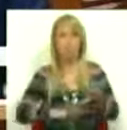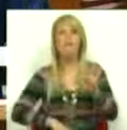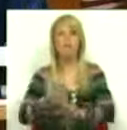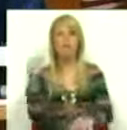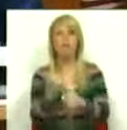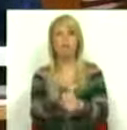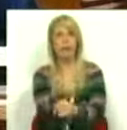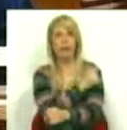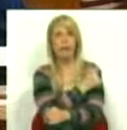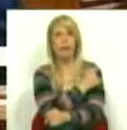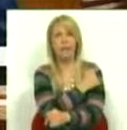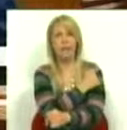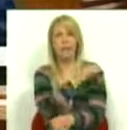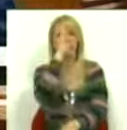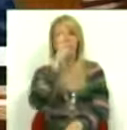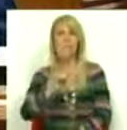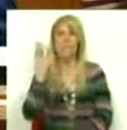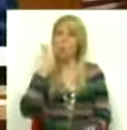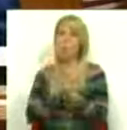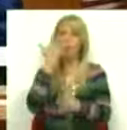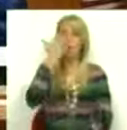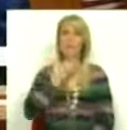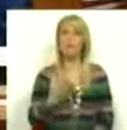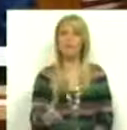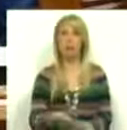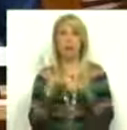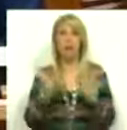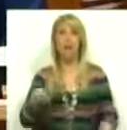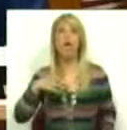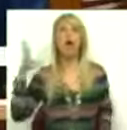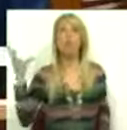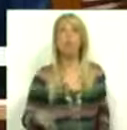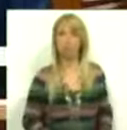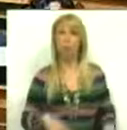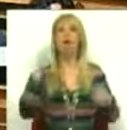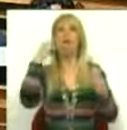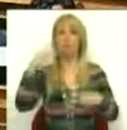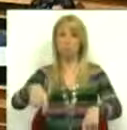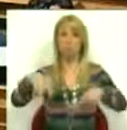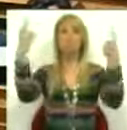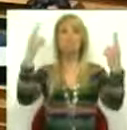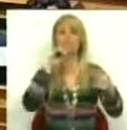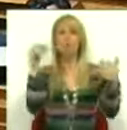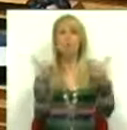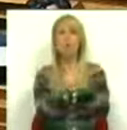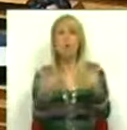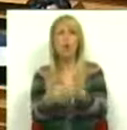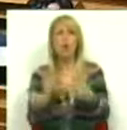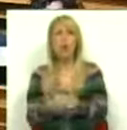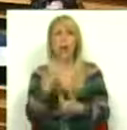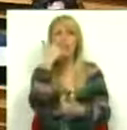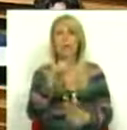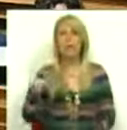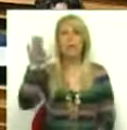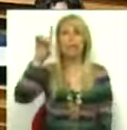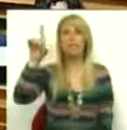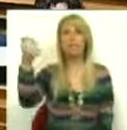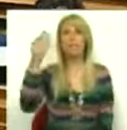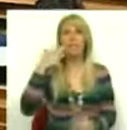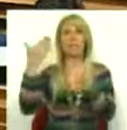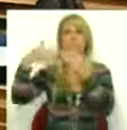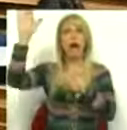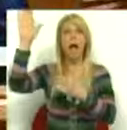casa, saberia que nas últimas semanas, assim como em Portugal, foi reportada mortalidade acima do normal em pessoas com mais de 65 anos